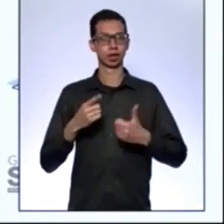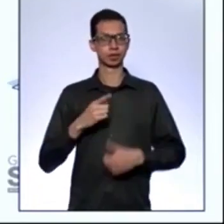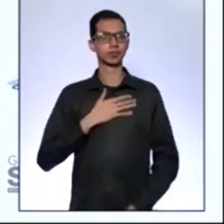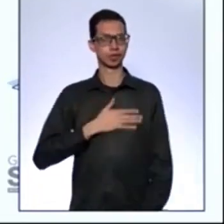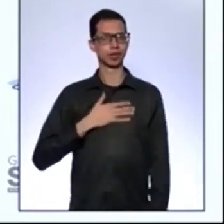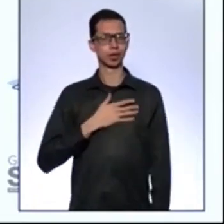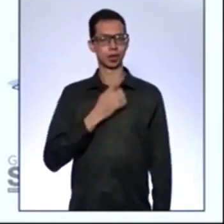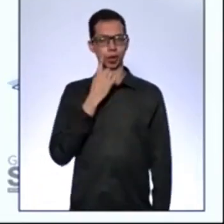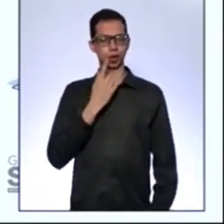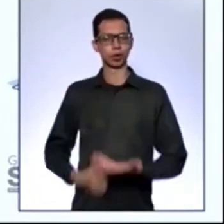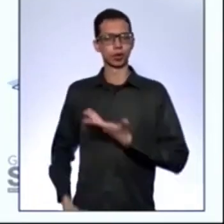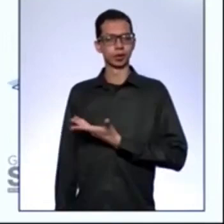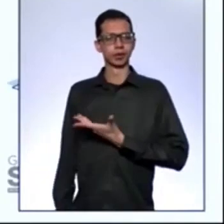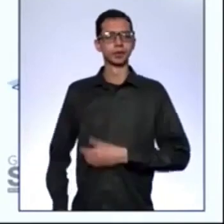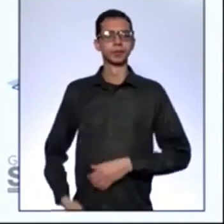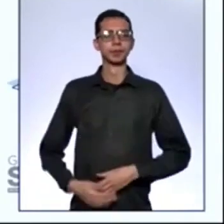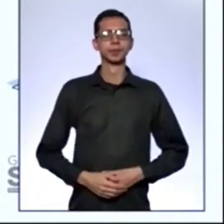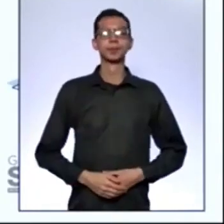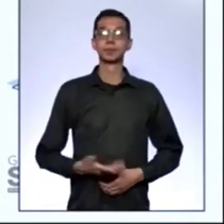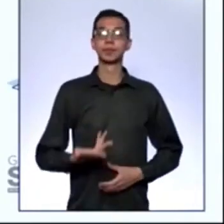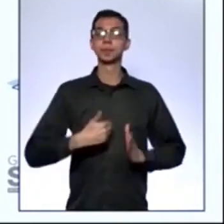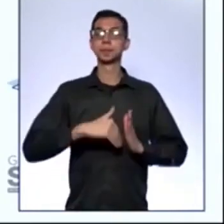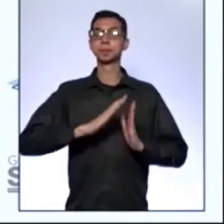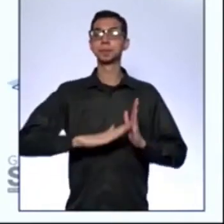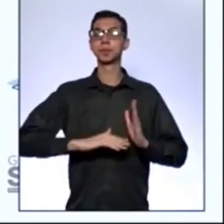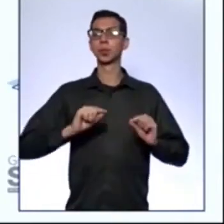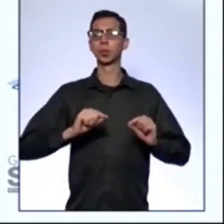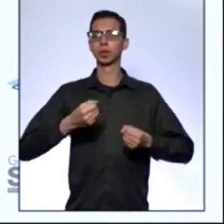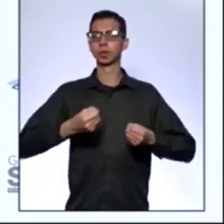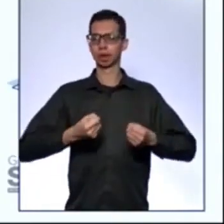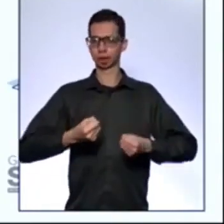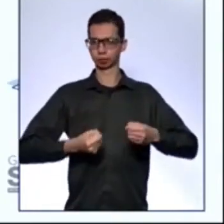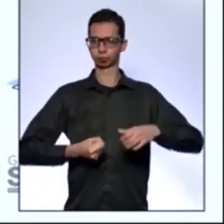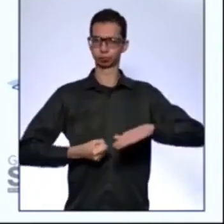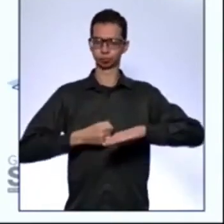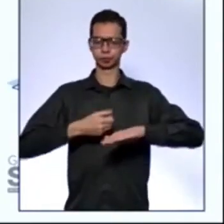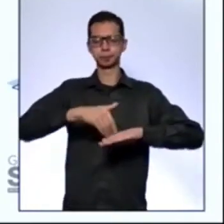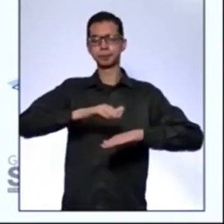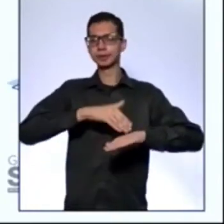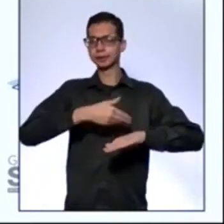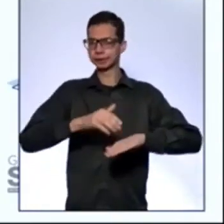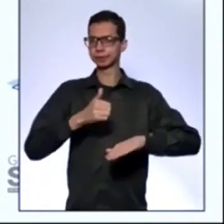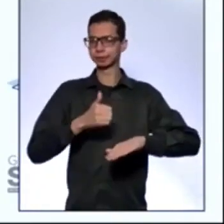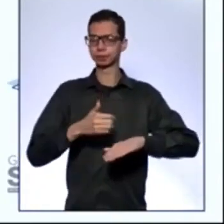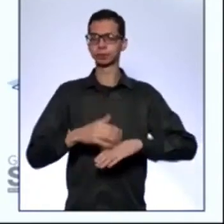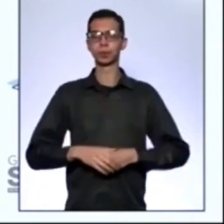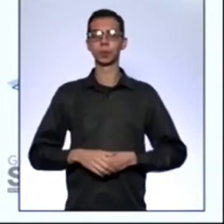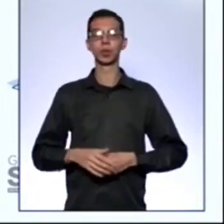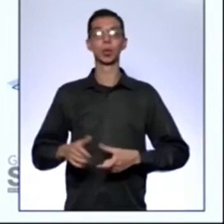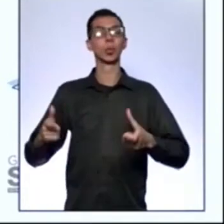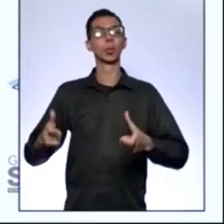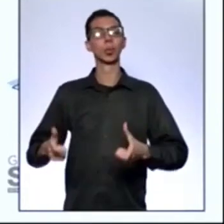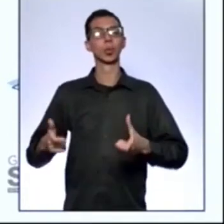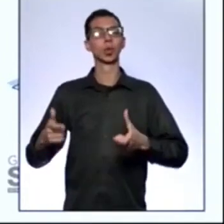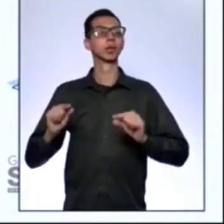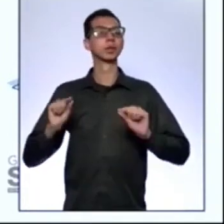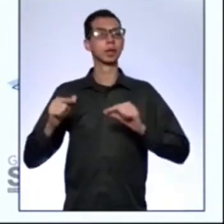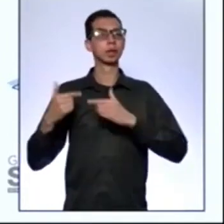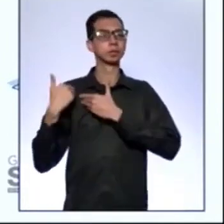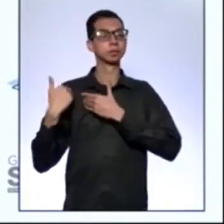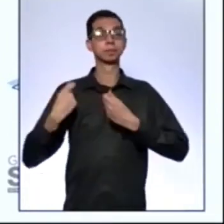vamos pintar um automóvel cuja coisa personalizada a oficina encarregada ela vai ter fazer uma